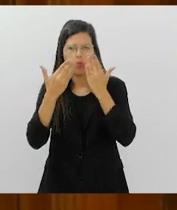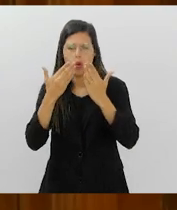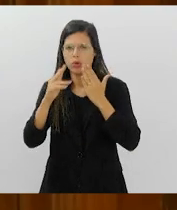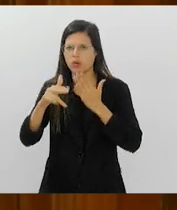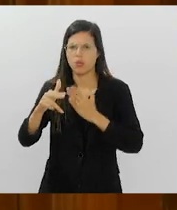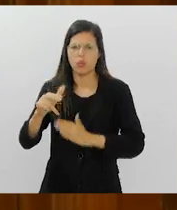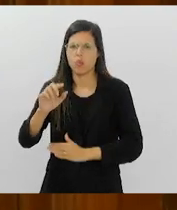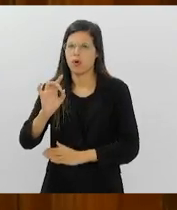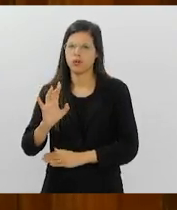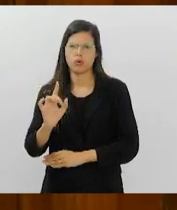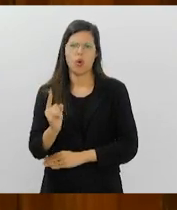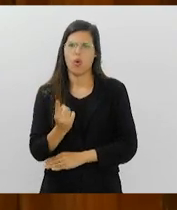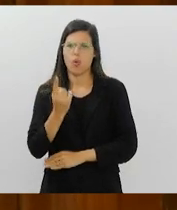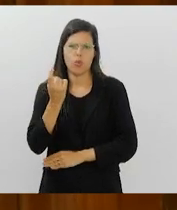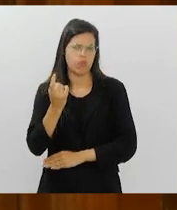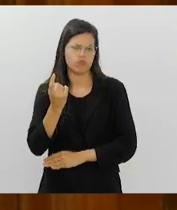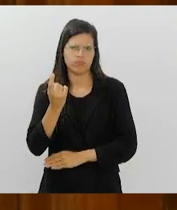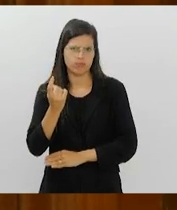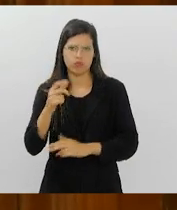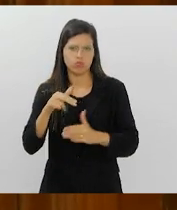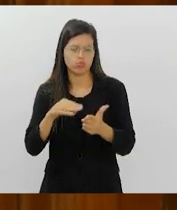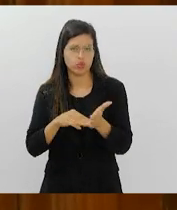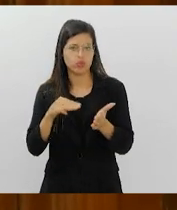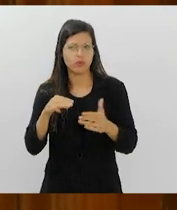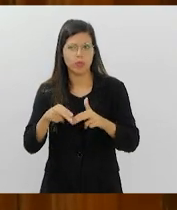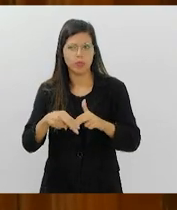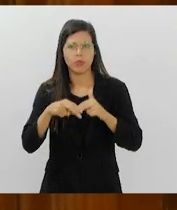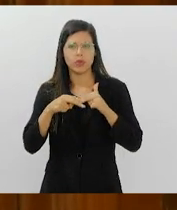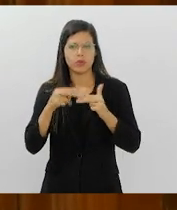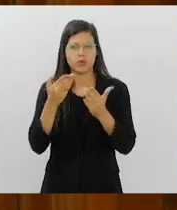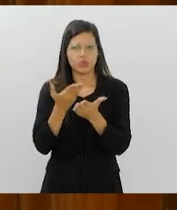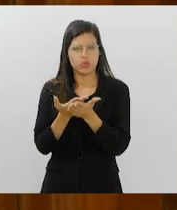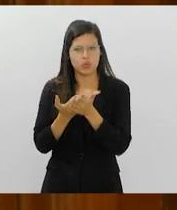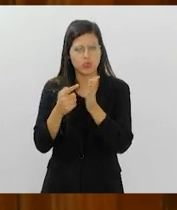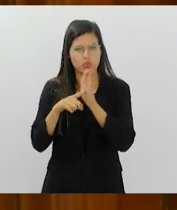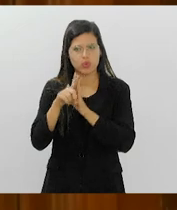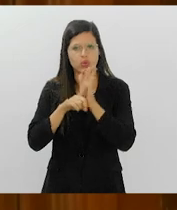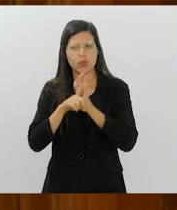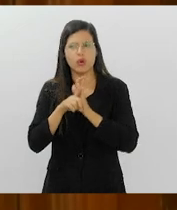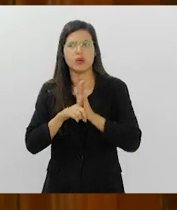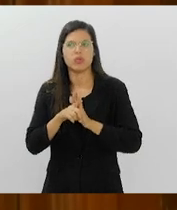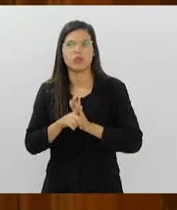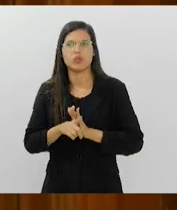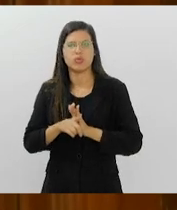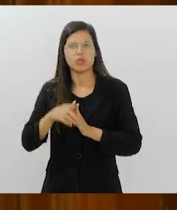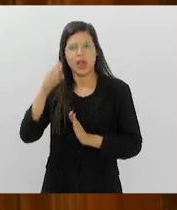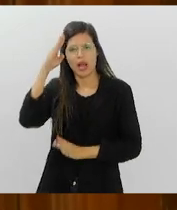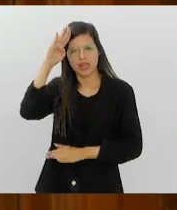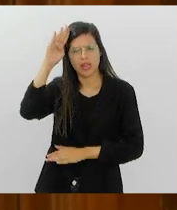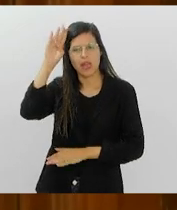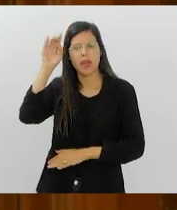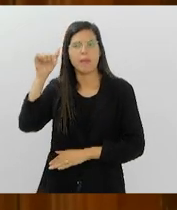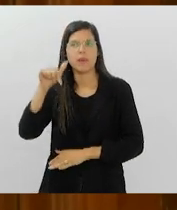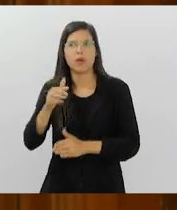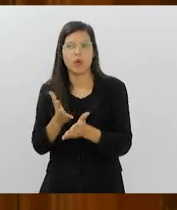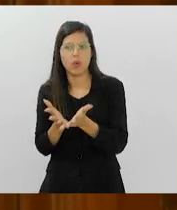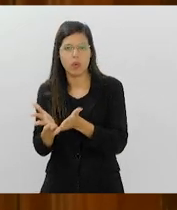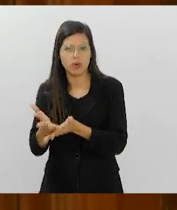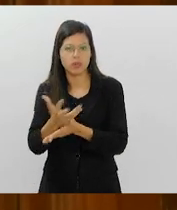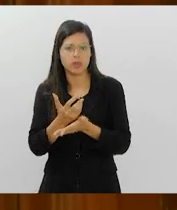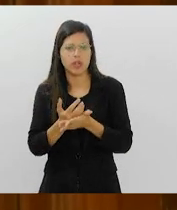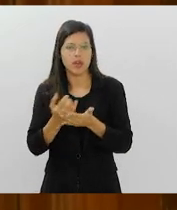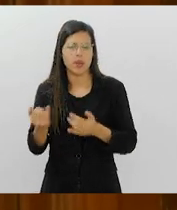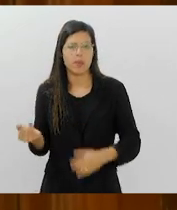gente, os estudiosos acadêmicos, os números, as estatísticas, elas são